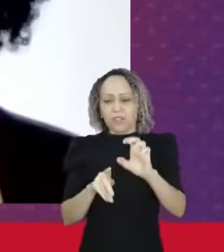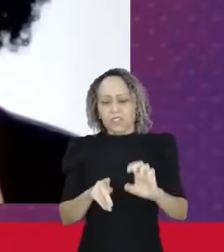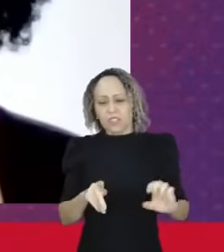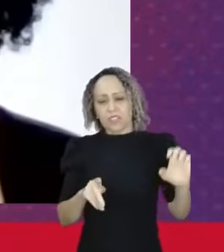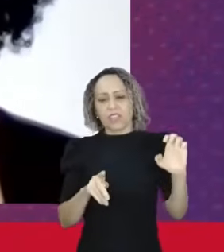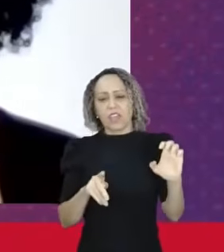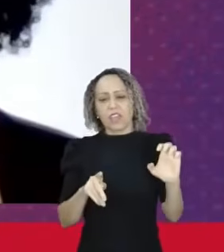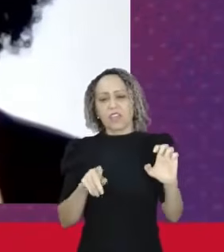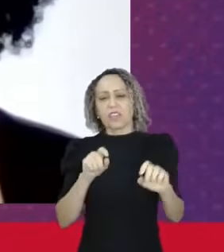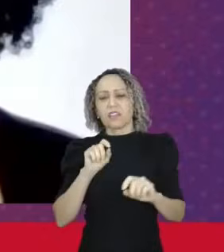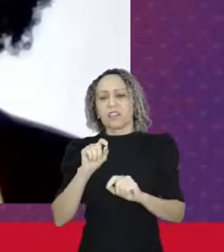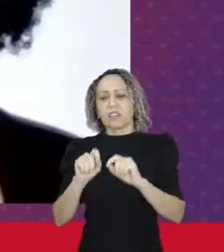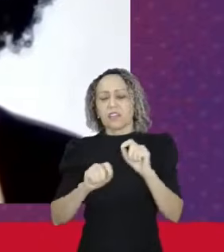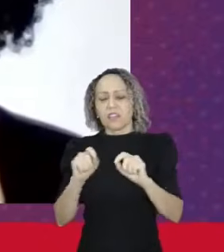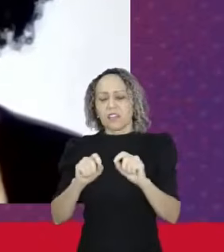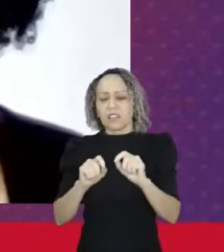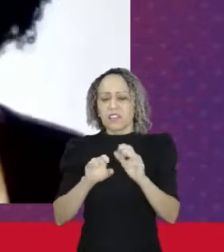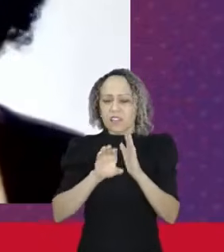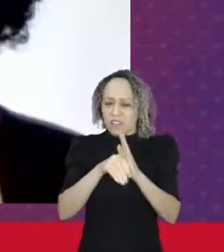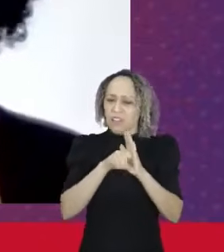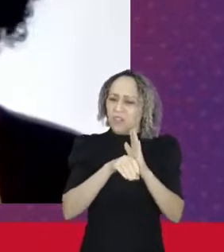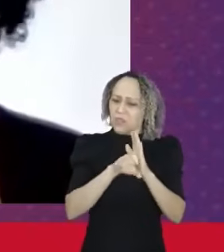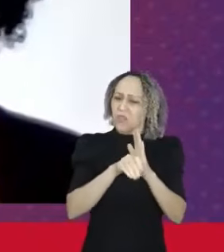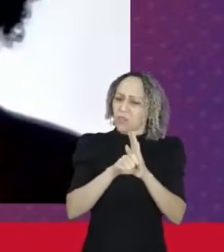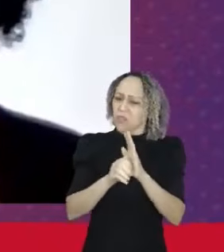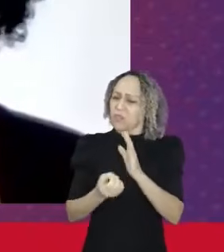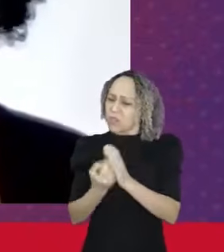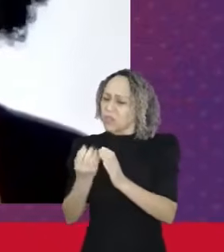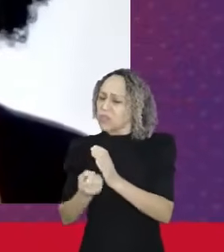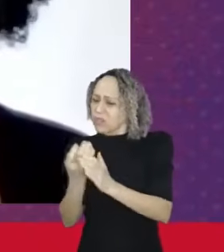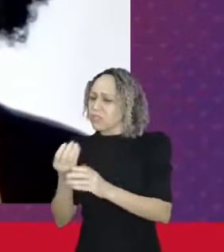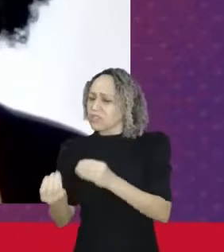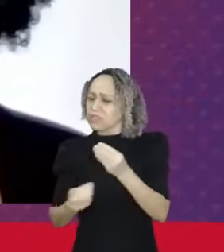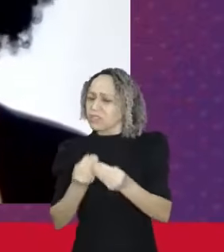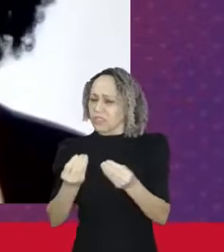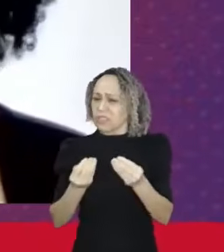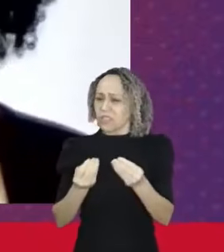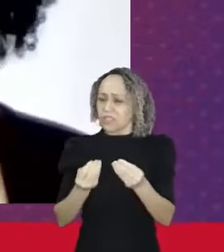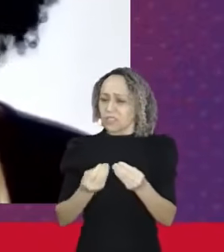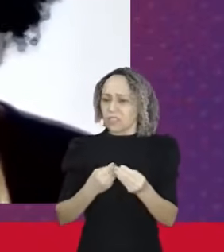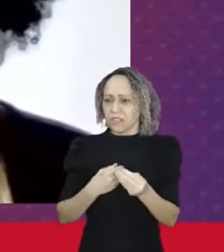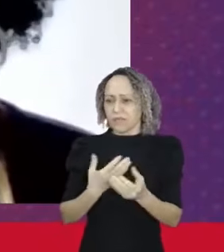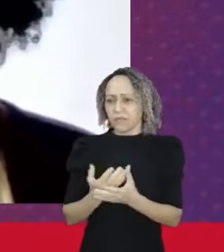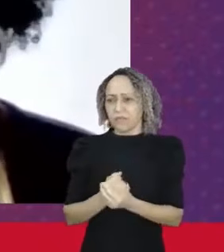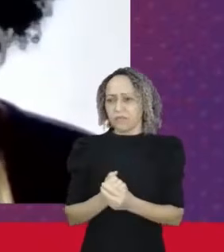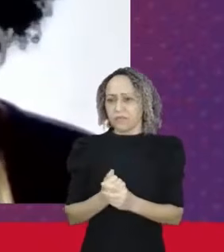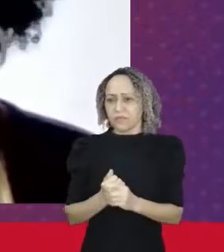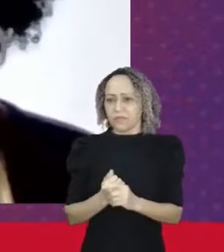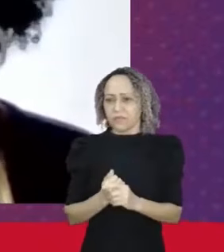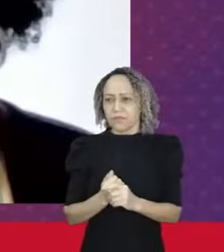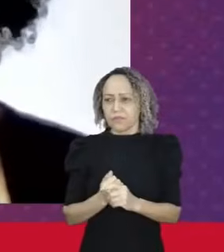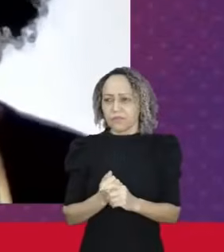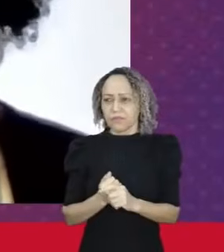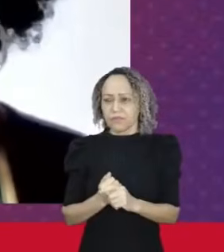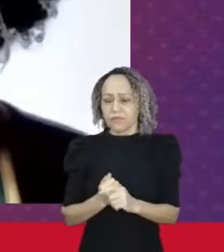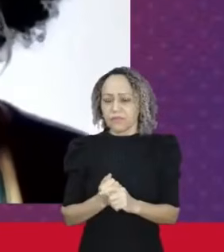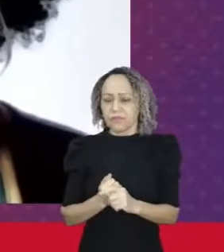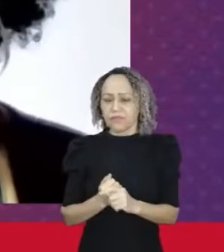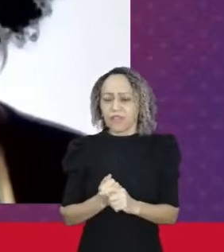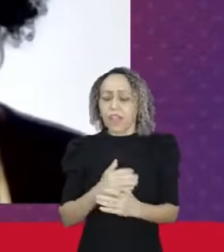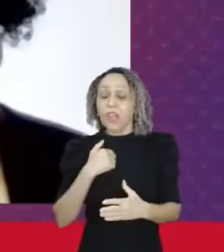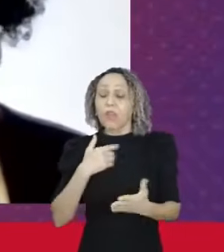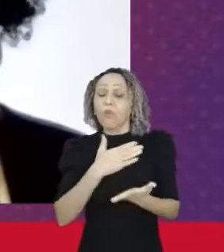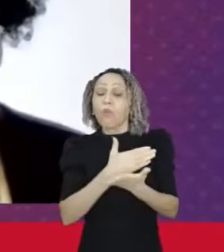que constrói conceitos, trabalha conceitos, uma vez que sou também uma acadêmica. Eu